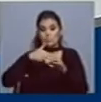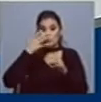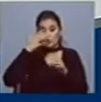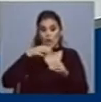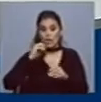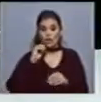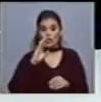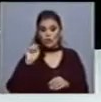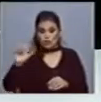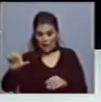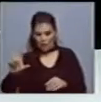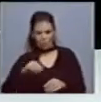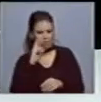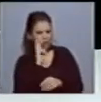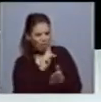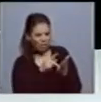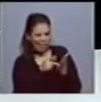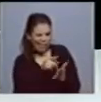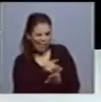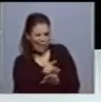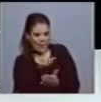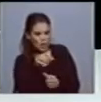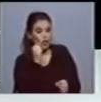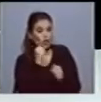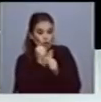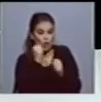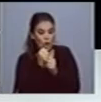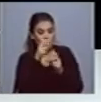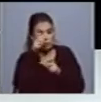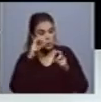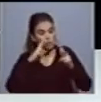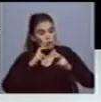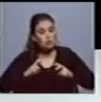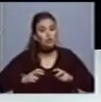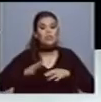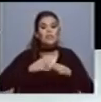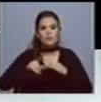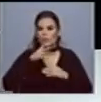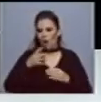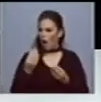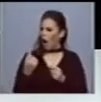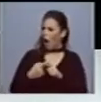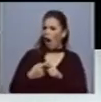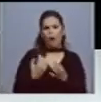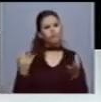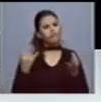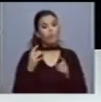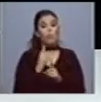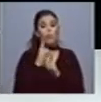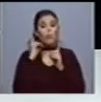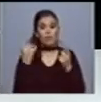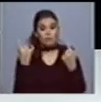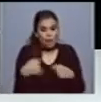Shell. E ele olhou para aquela tecnologia e para o trabalho que estes investigadores estavam a fazer e diz: isto é muito interessante, porque nós temos aqui